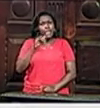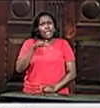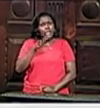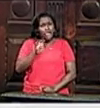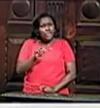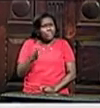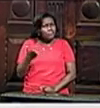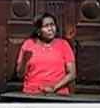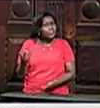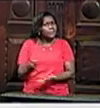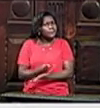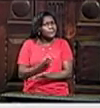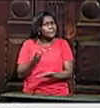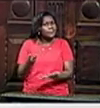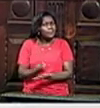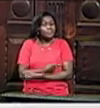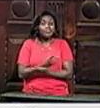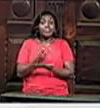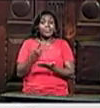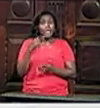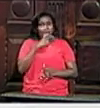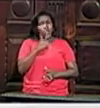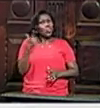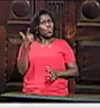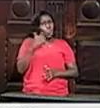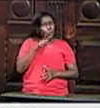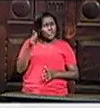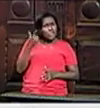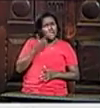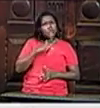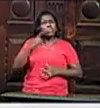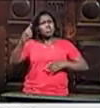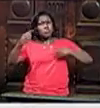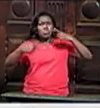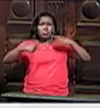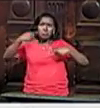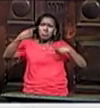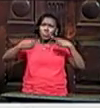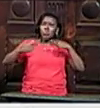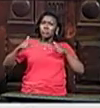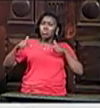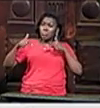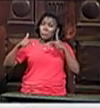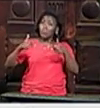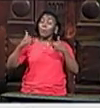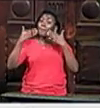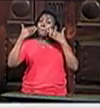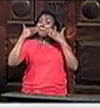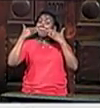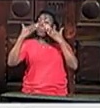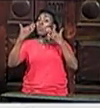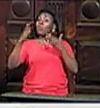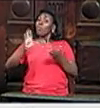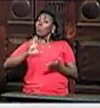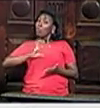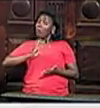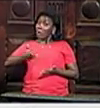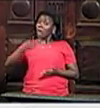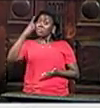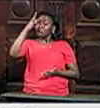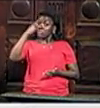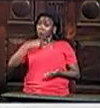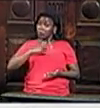portanto além da capacidade de articulação política demonstrou enorme coragem pessoal na disputa